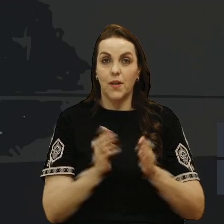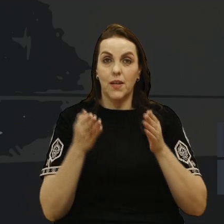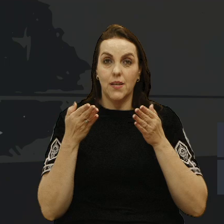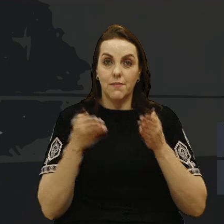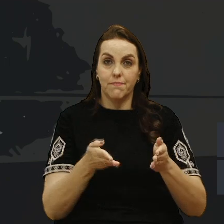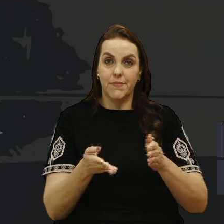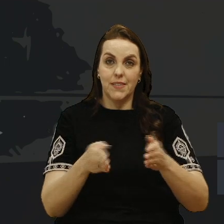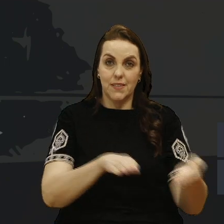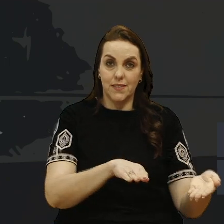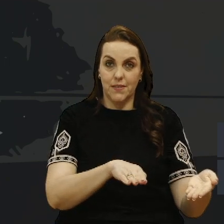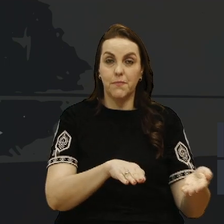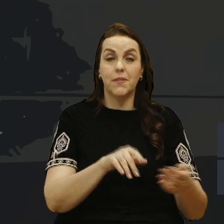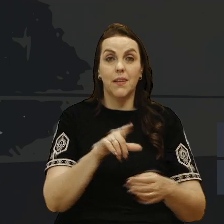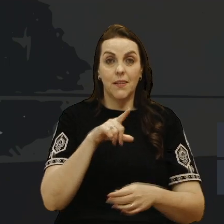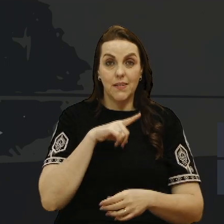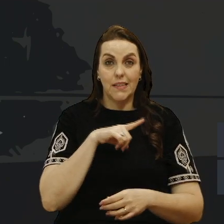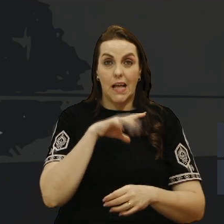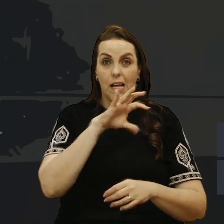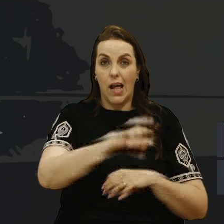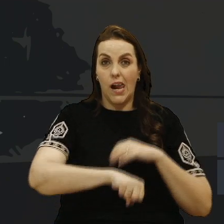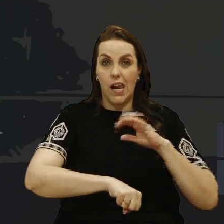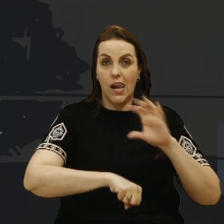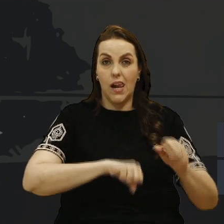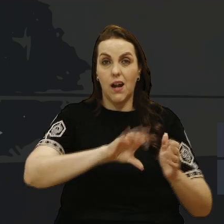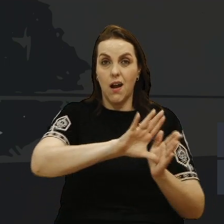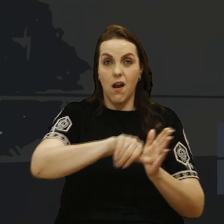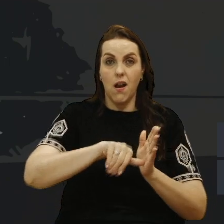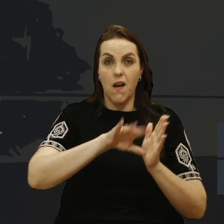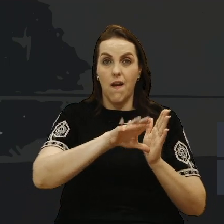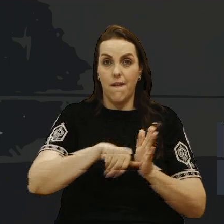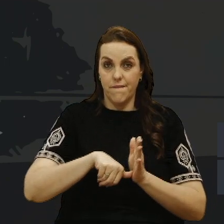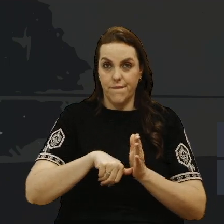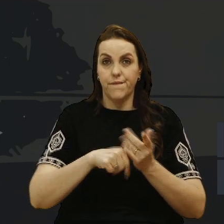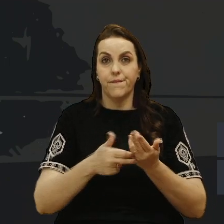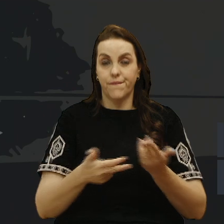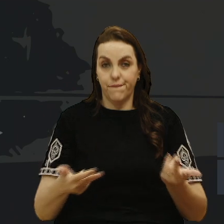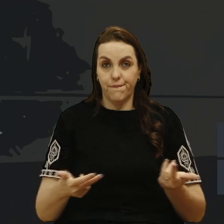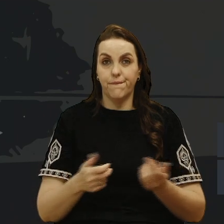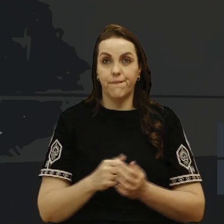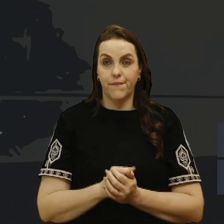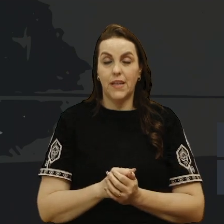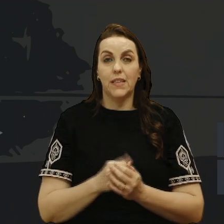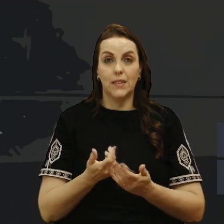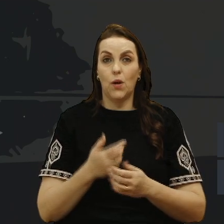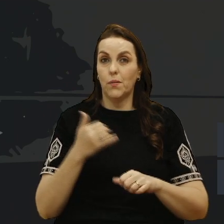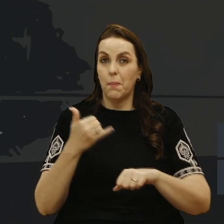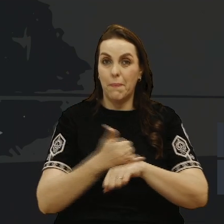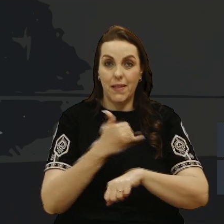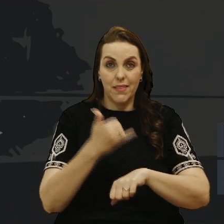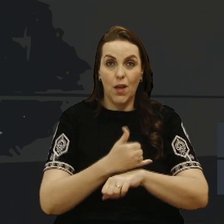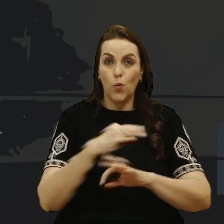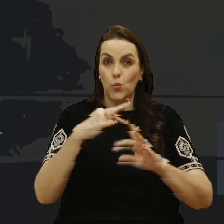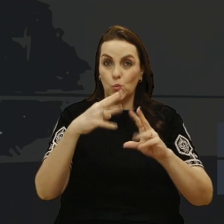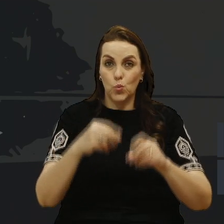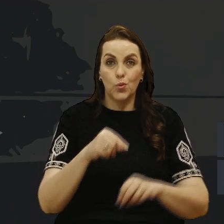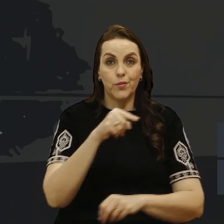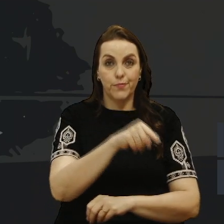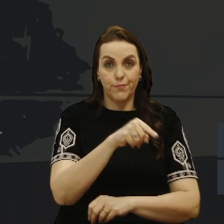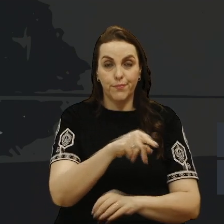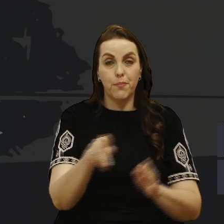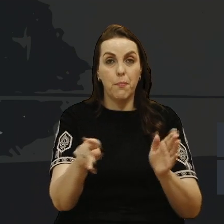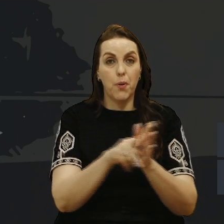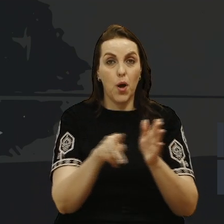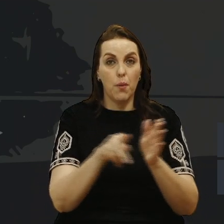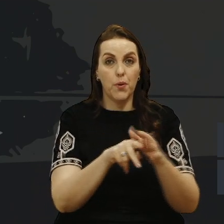cemitérios estão sendo arrombados e roubados. Então, todo o metal que existe nos cemitérios de